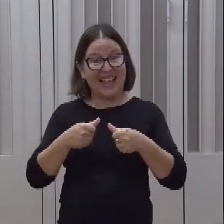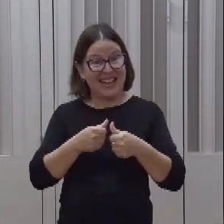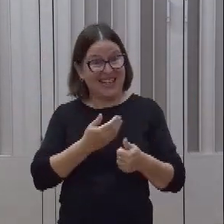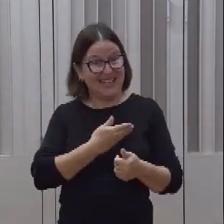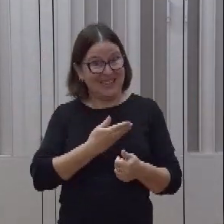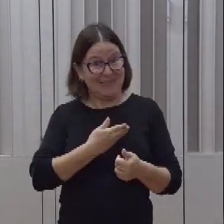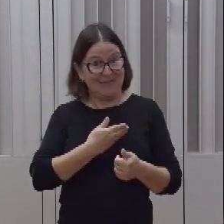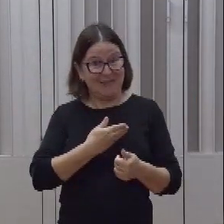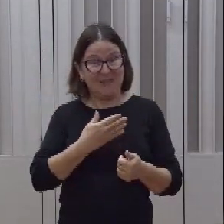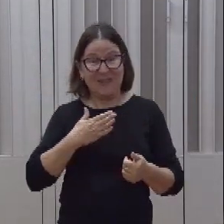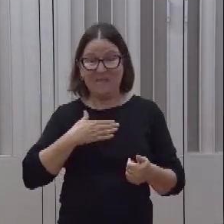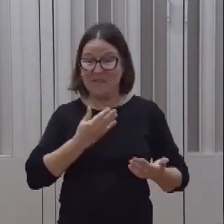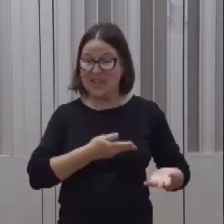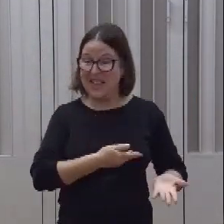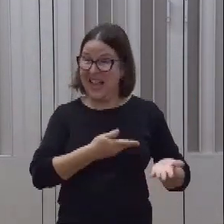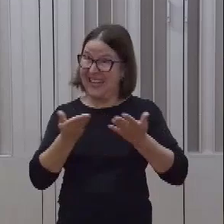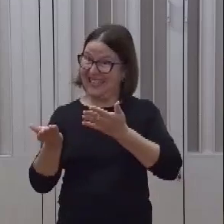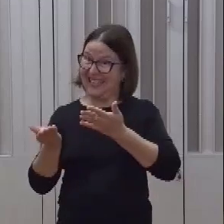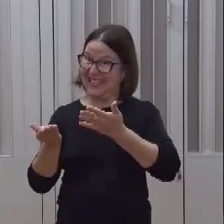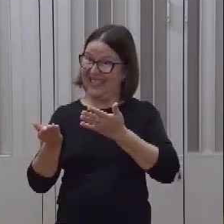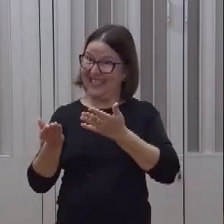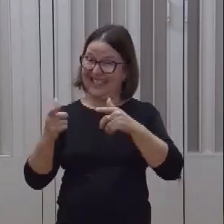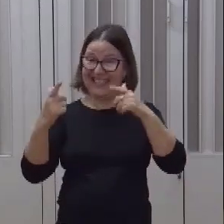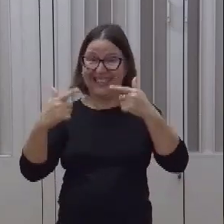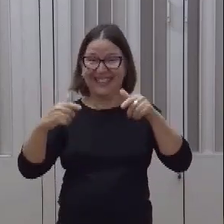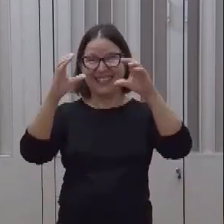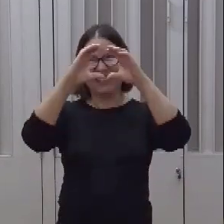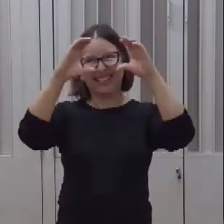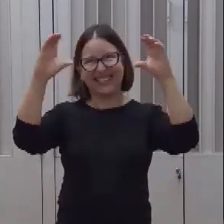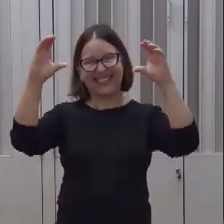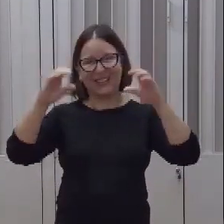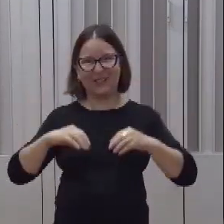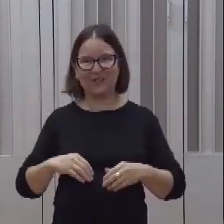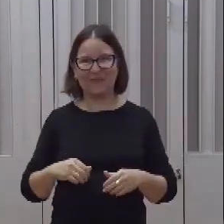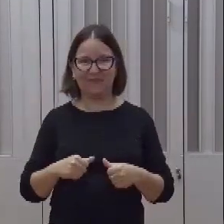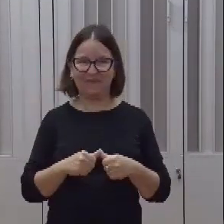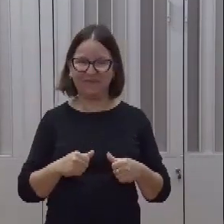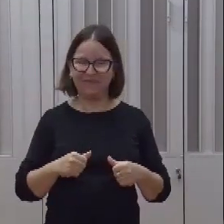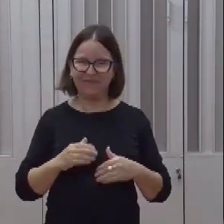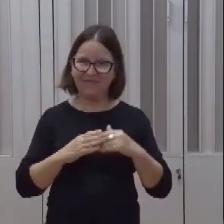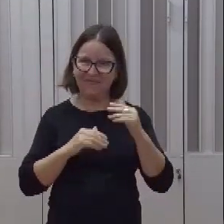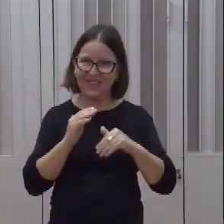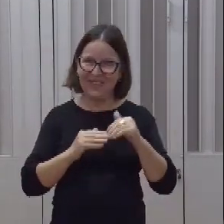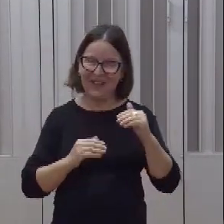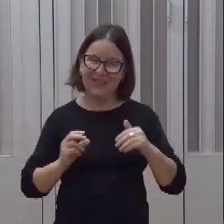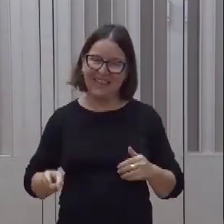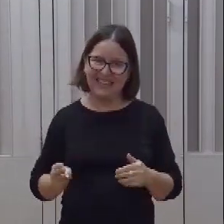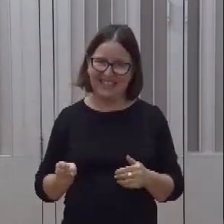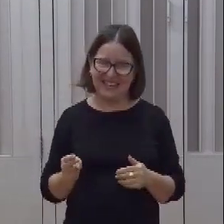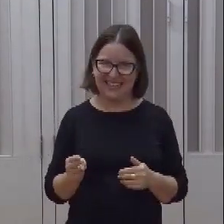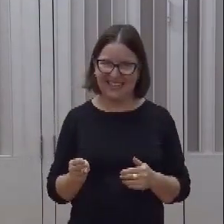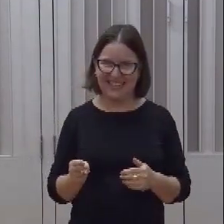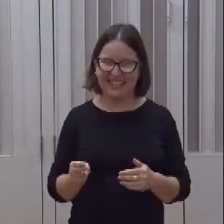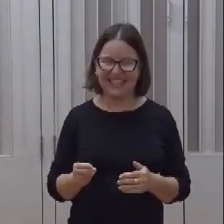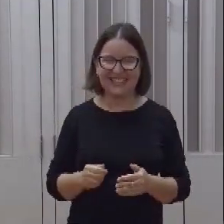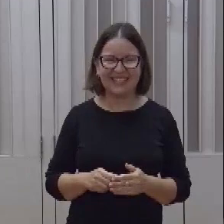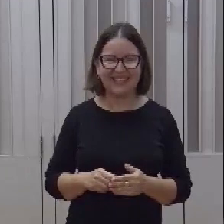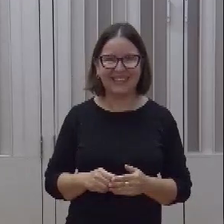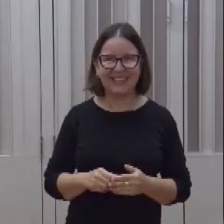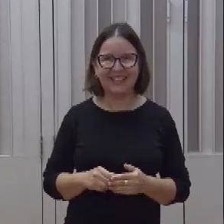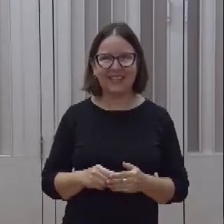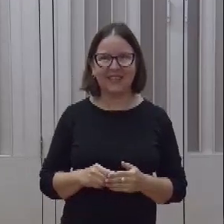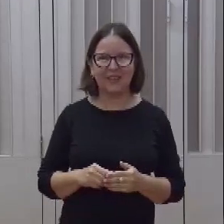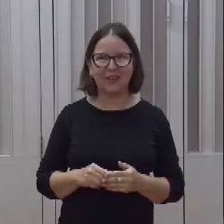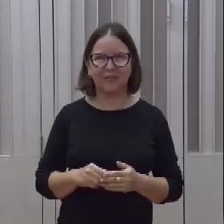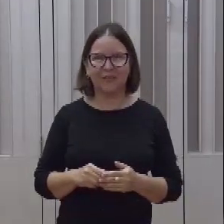celestiais. Esta obra aqui é obra eterna. Essa obra é eterna.